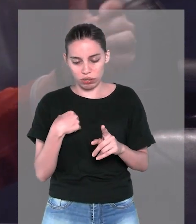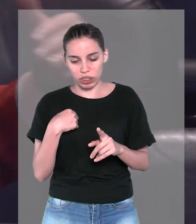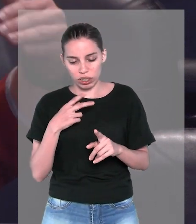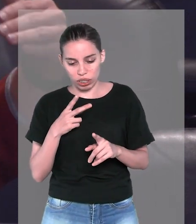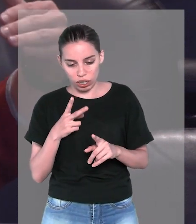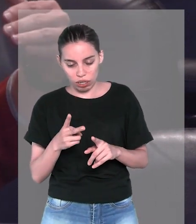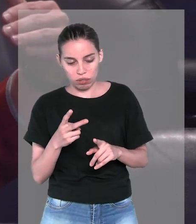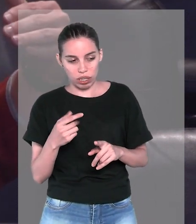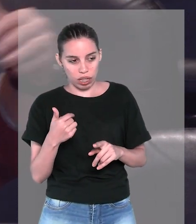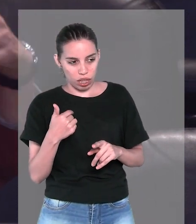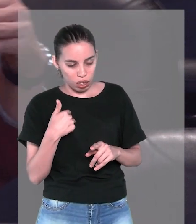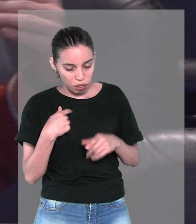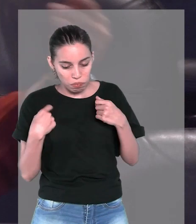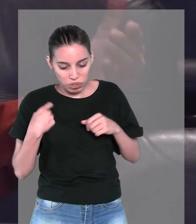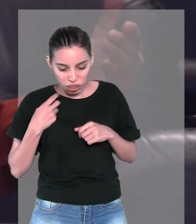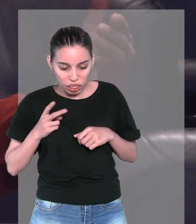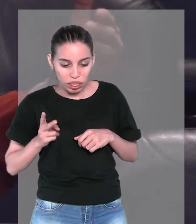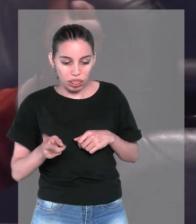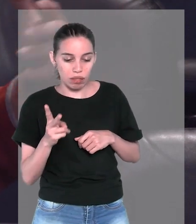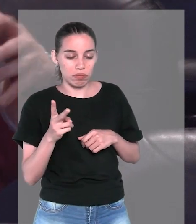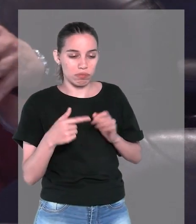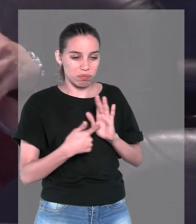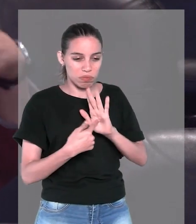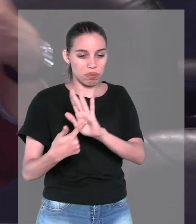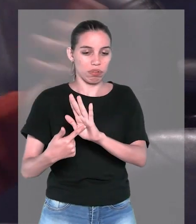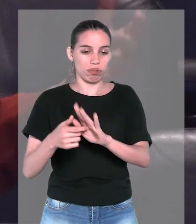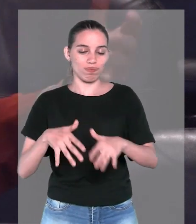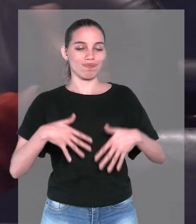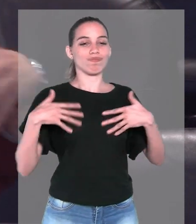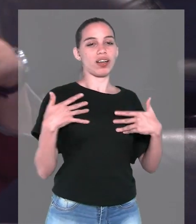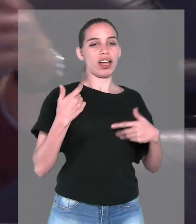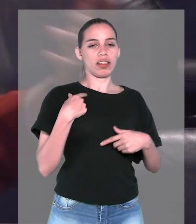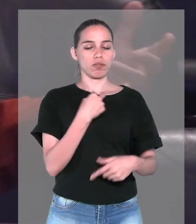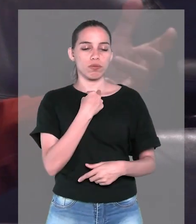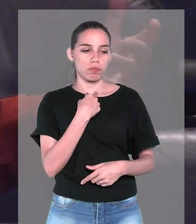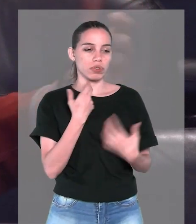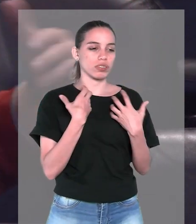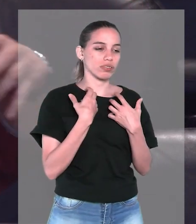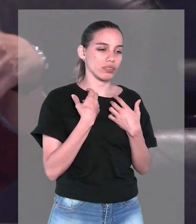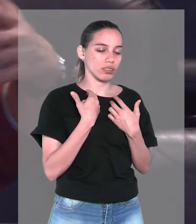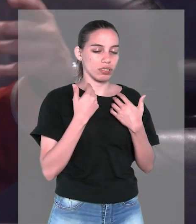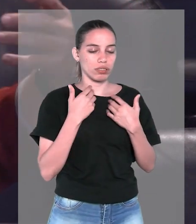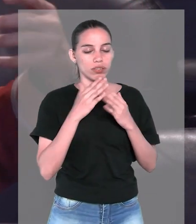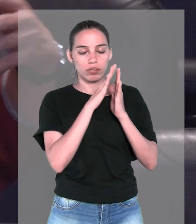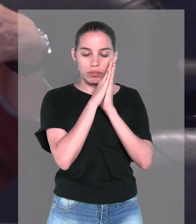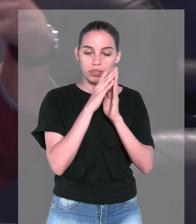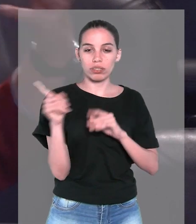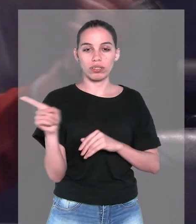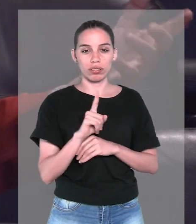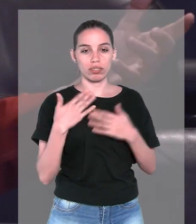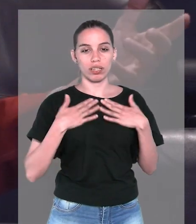desses garotos, eles não só não têm isso como perspectiva, como eles se esforçam muito e não chegam a lugar nenhum, não chegam nem a